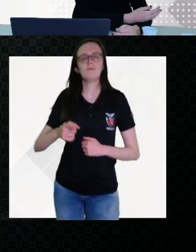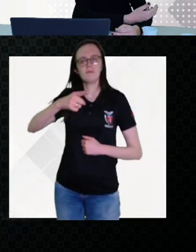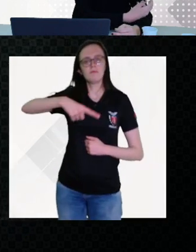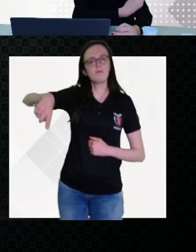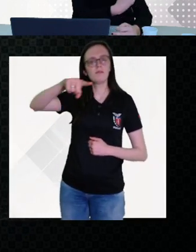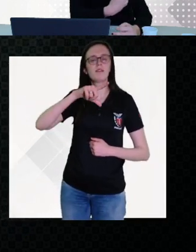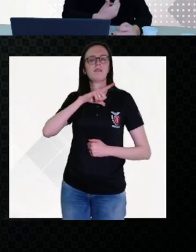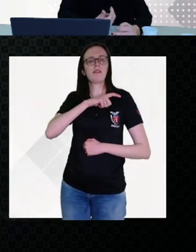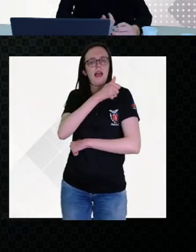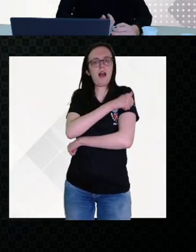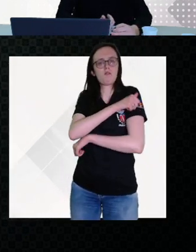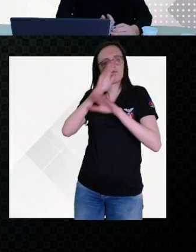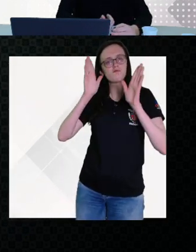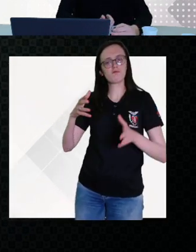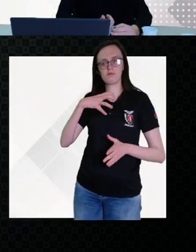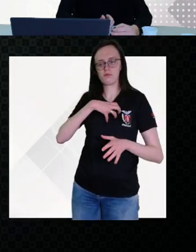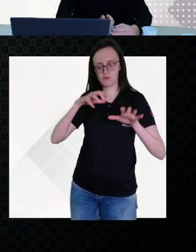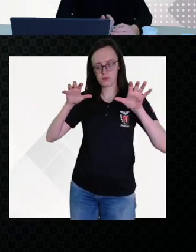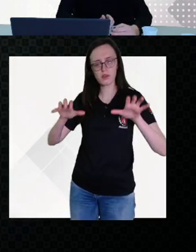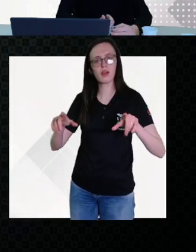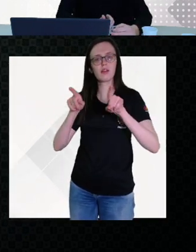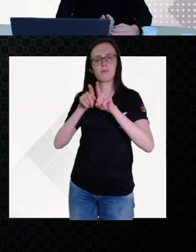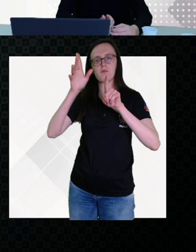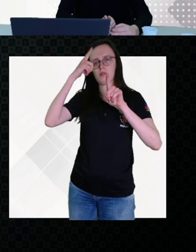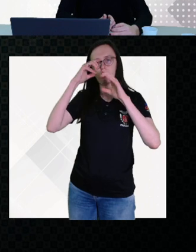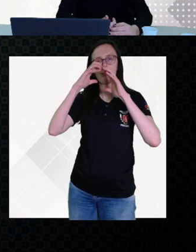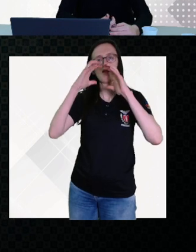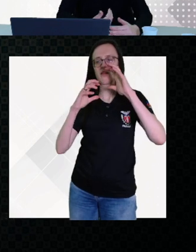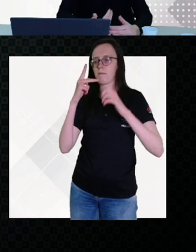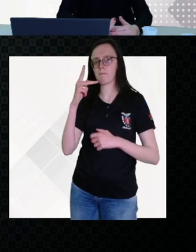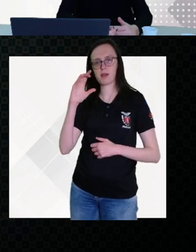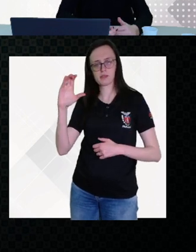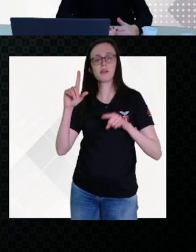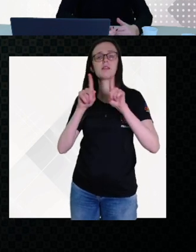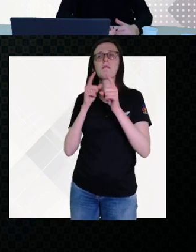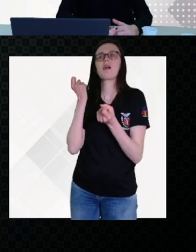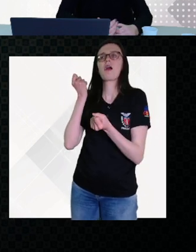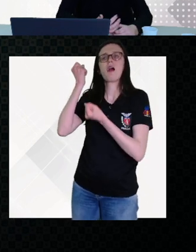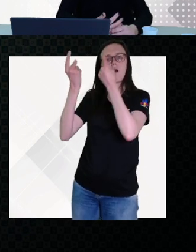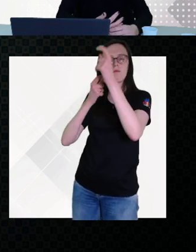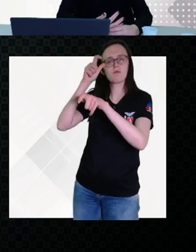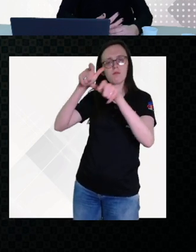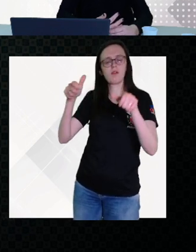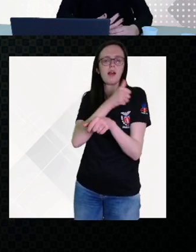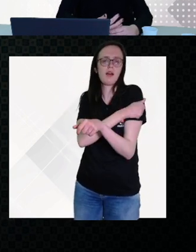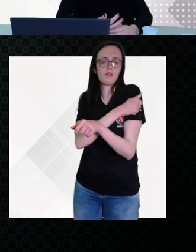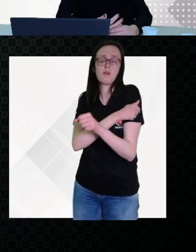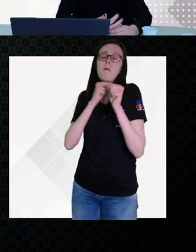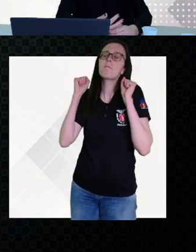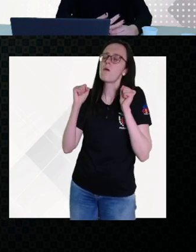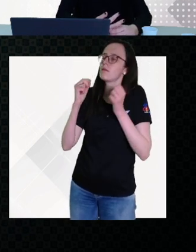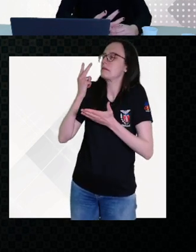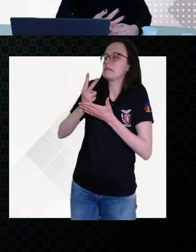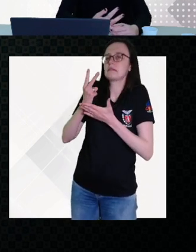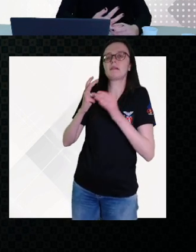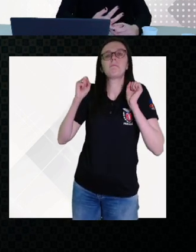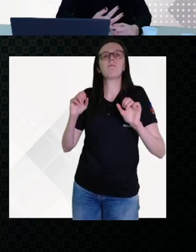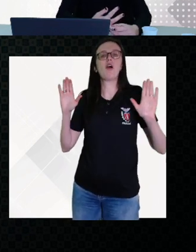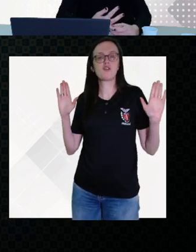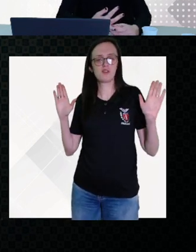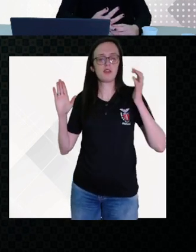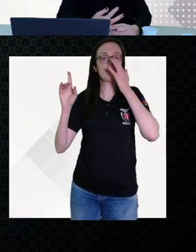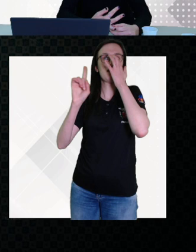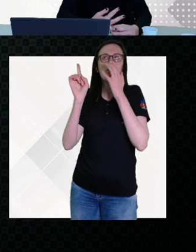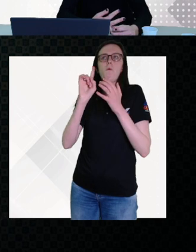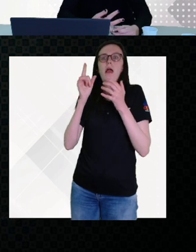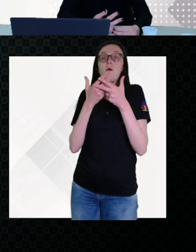causas, que teve uma sequela de paralisia cerebral, e alguns, né, aqui sempre pode ter, gente, não é algo